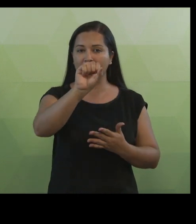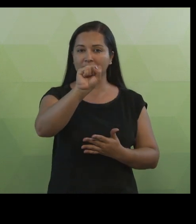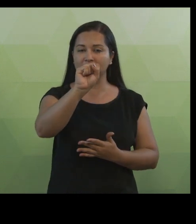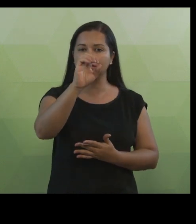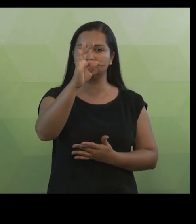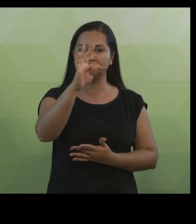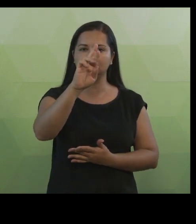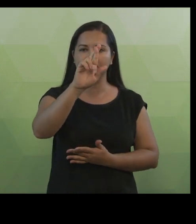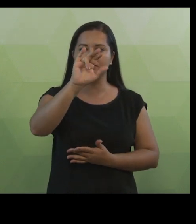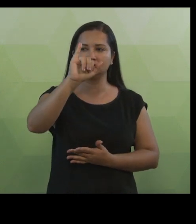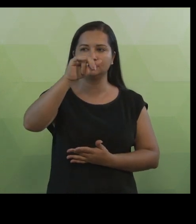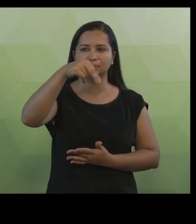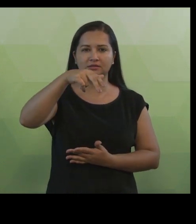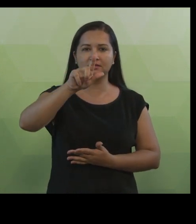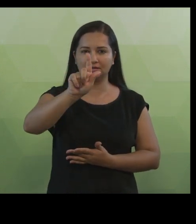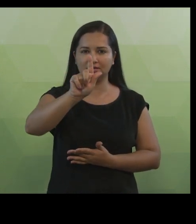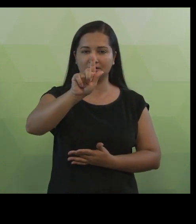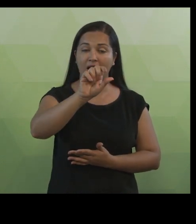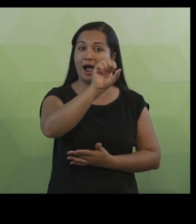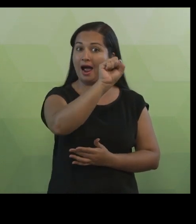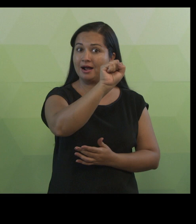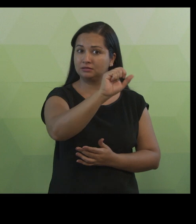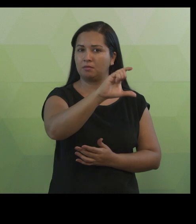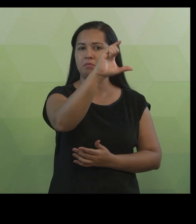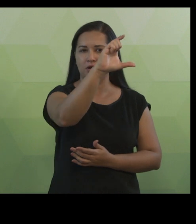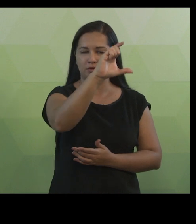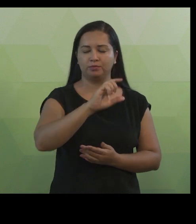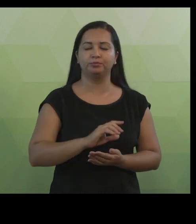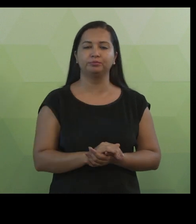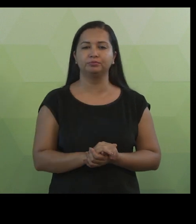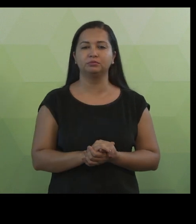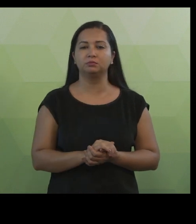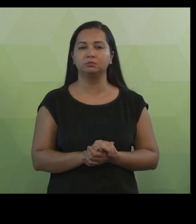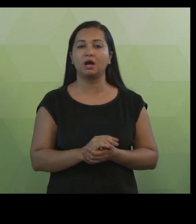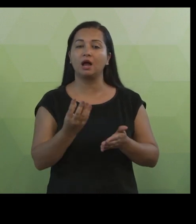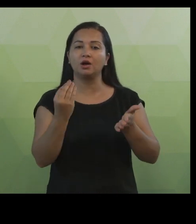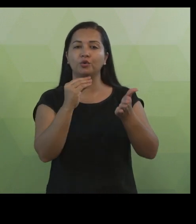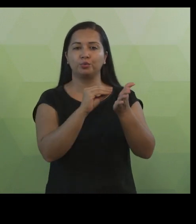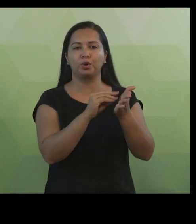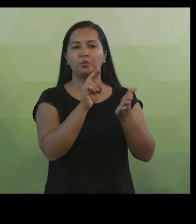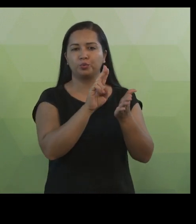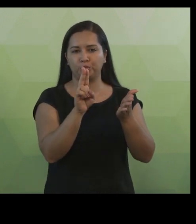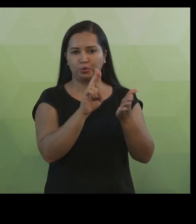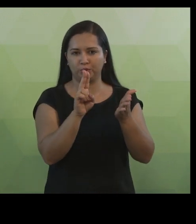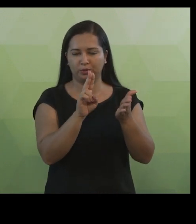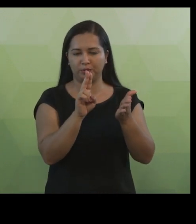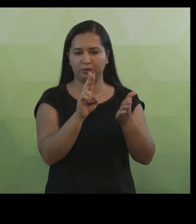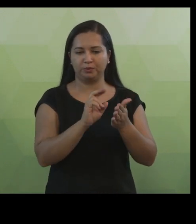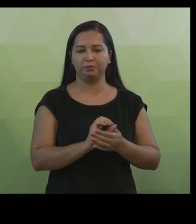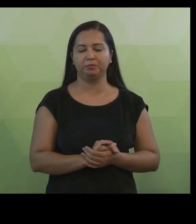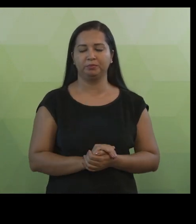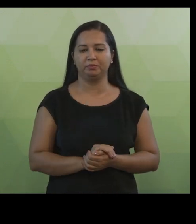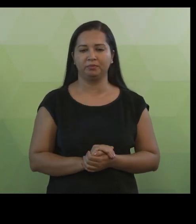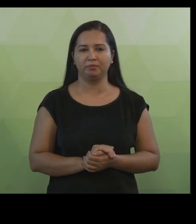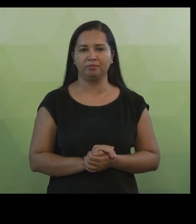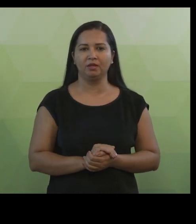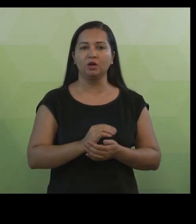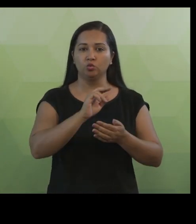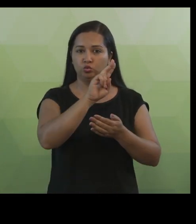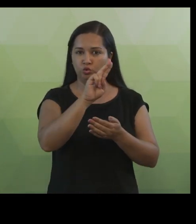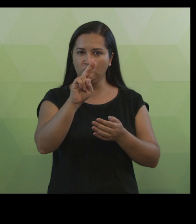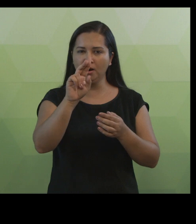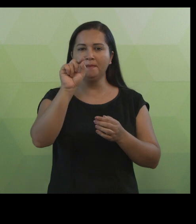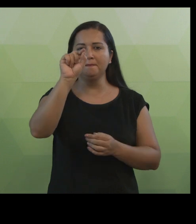Outro tipo de dado da linguagem Java é a string. A string é uma classe que guarda